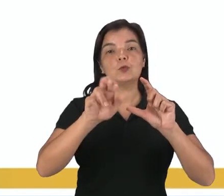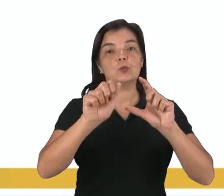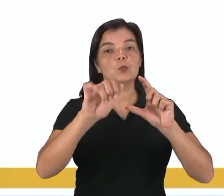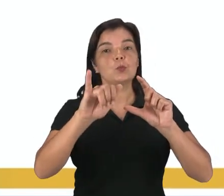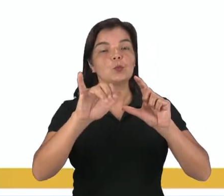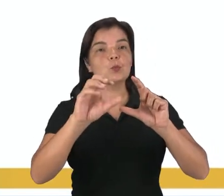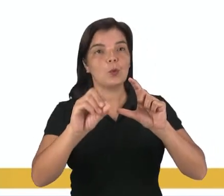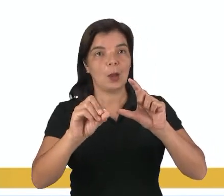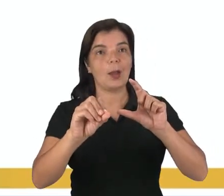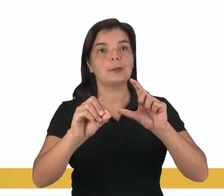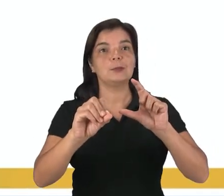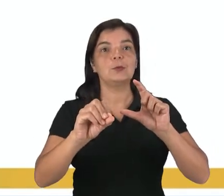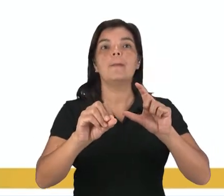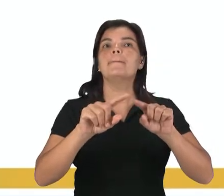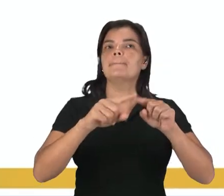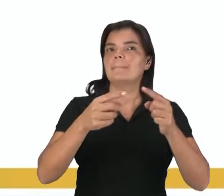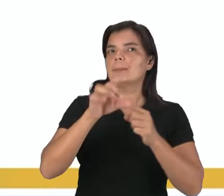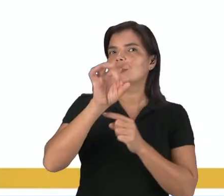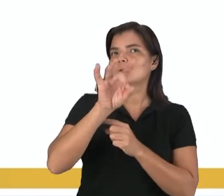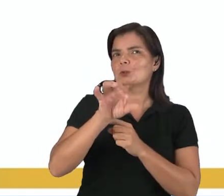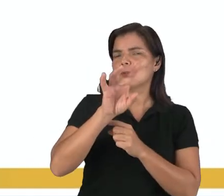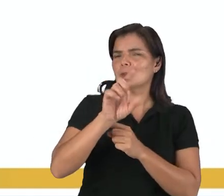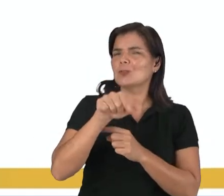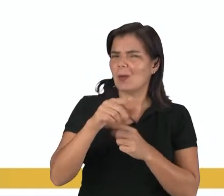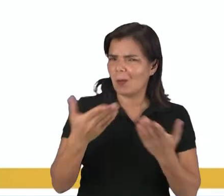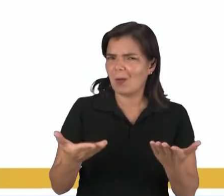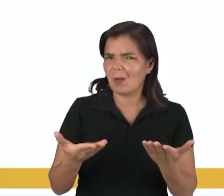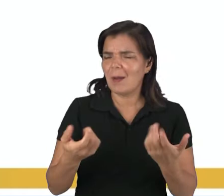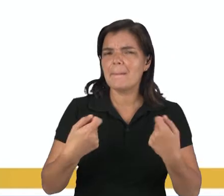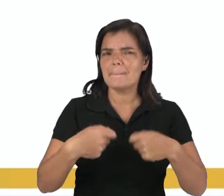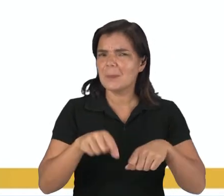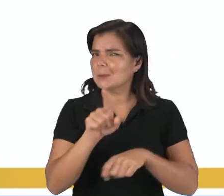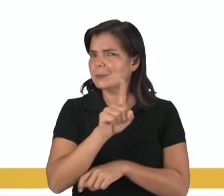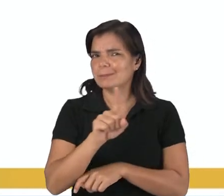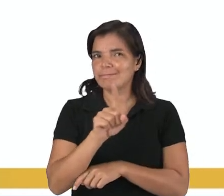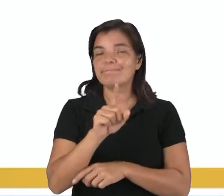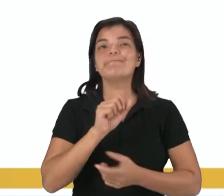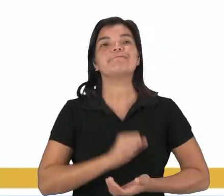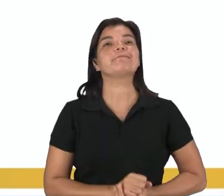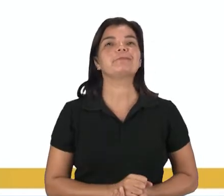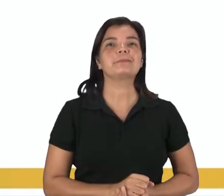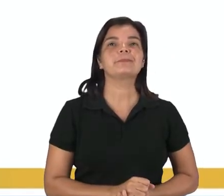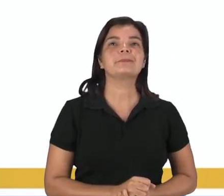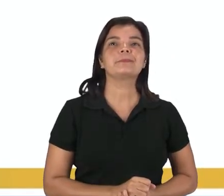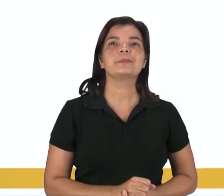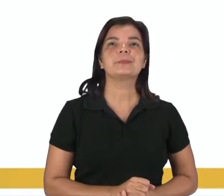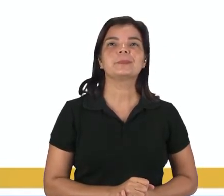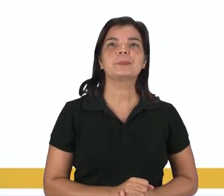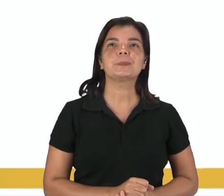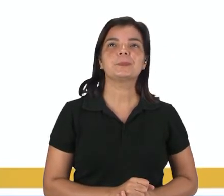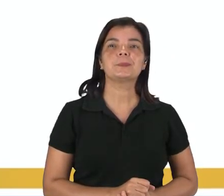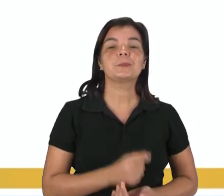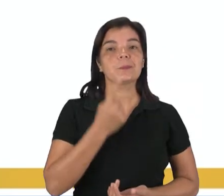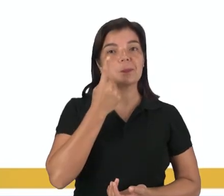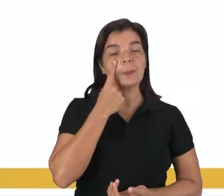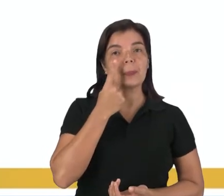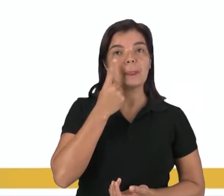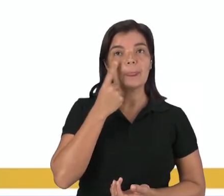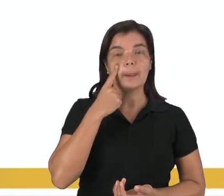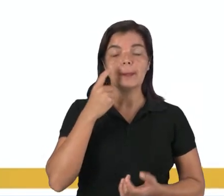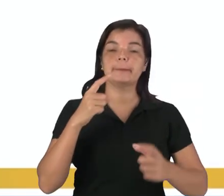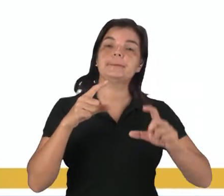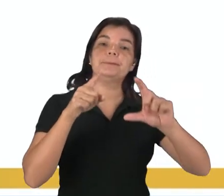utilizamos a medida do seu raio né mas somente isso não é suficiente bom então